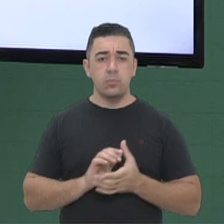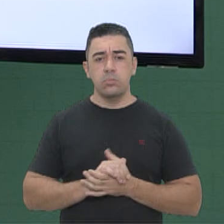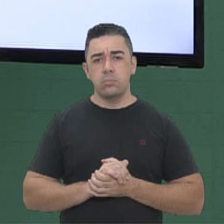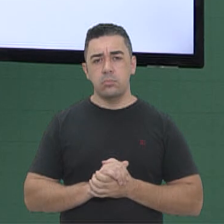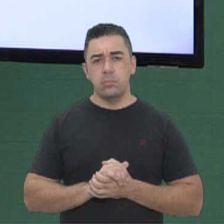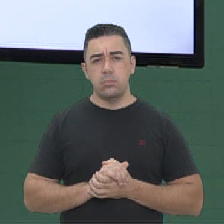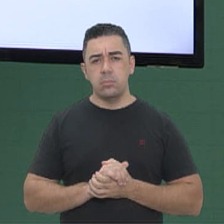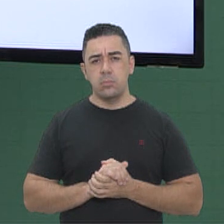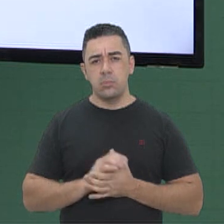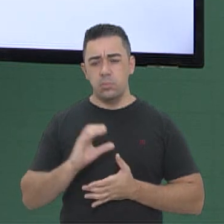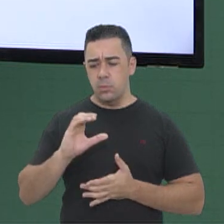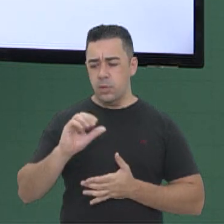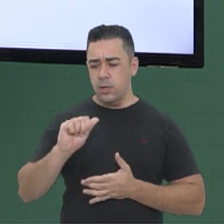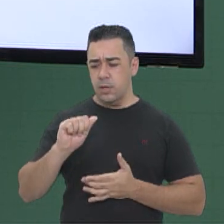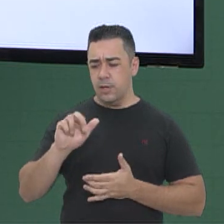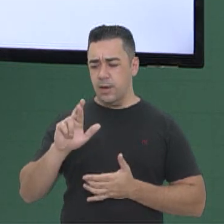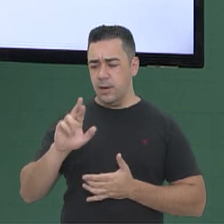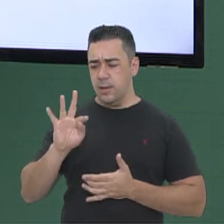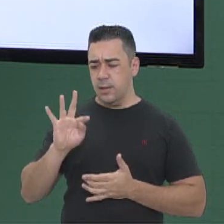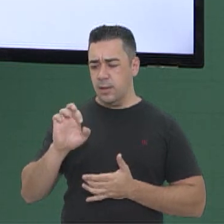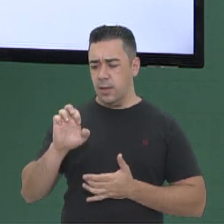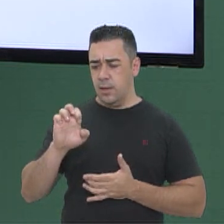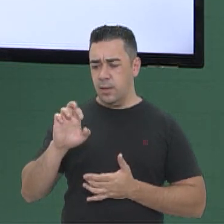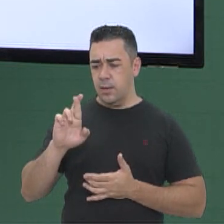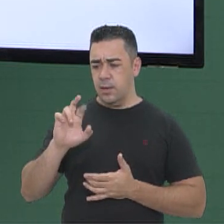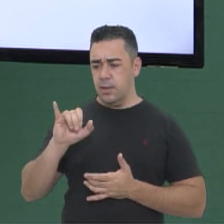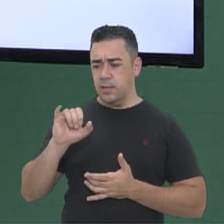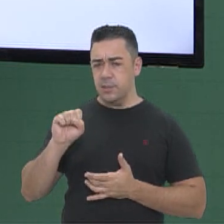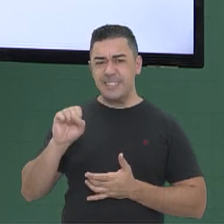carteiristas. O que seria um carteirista, né?